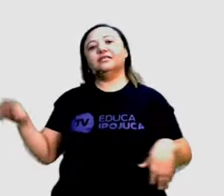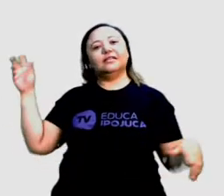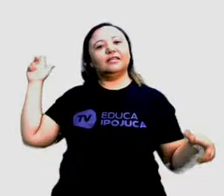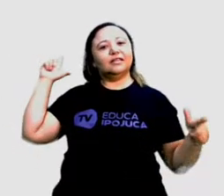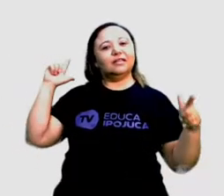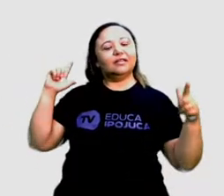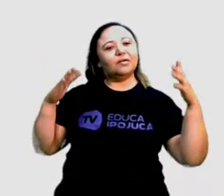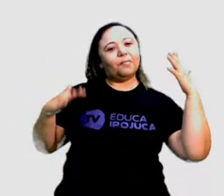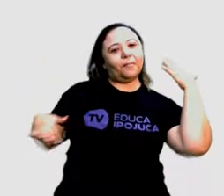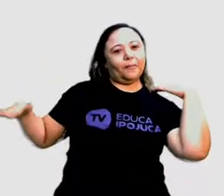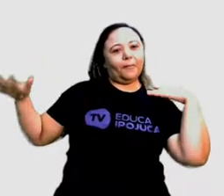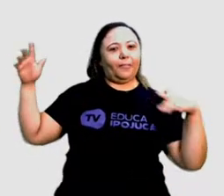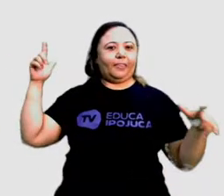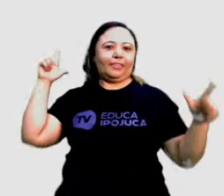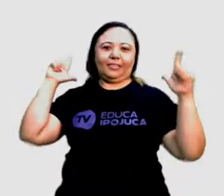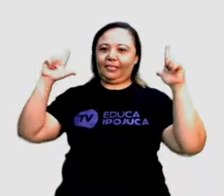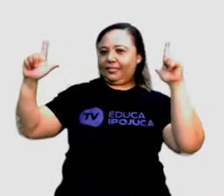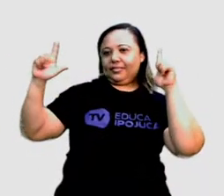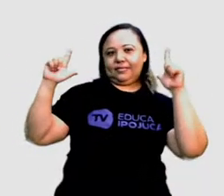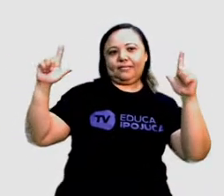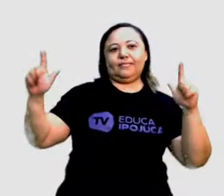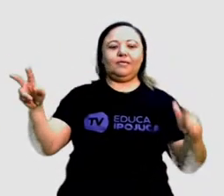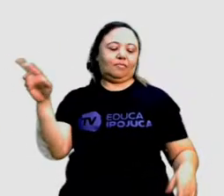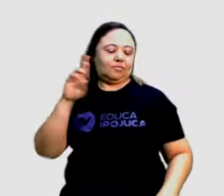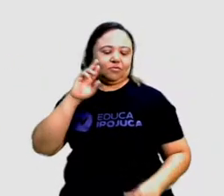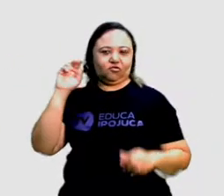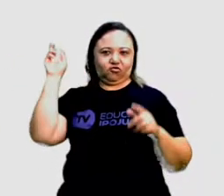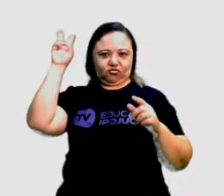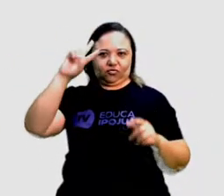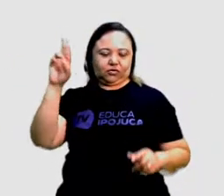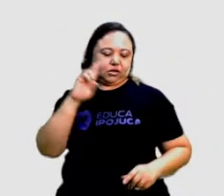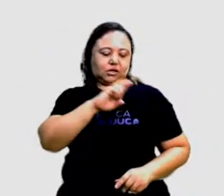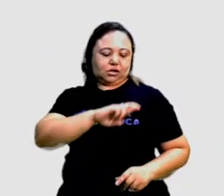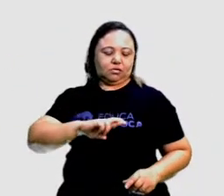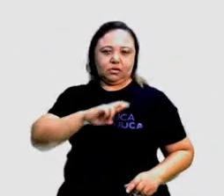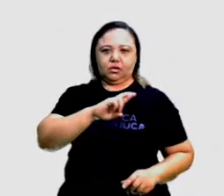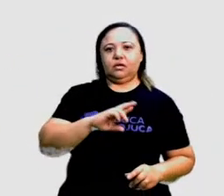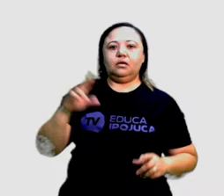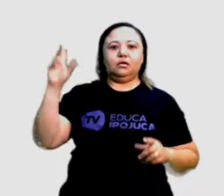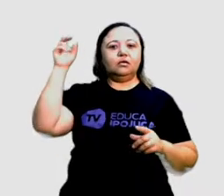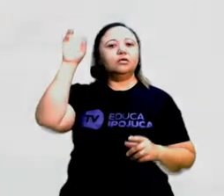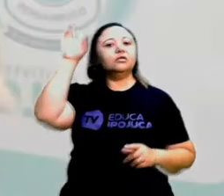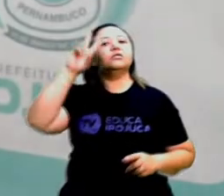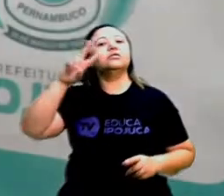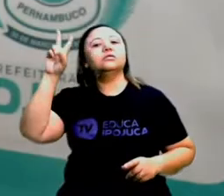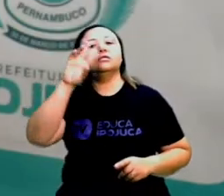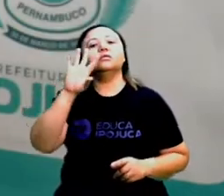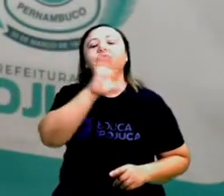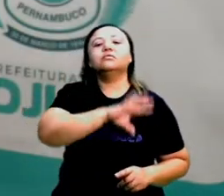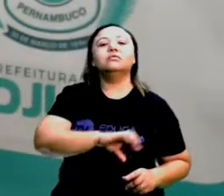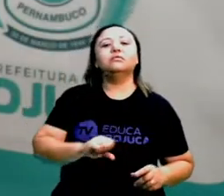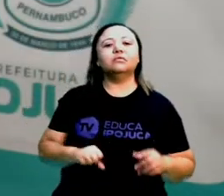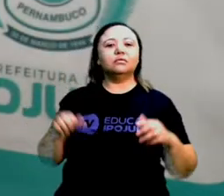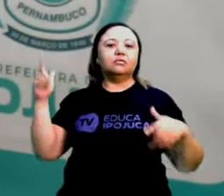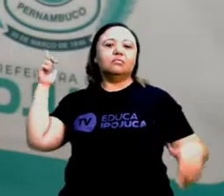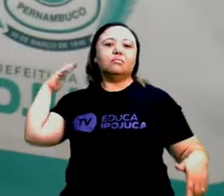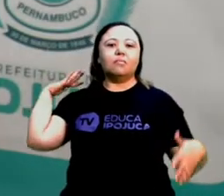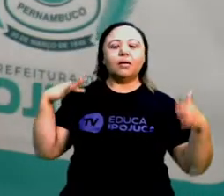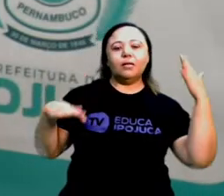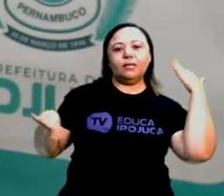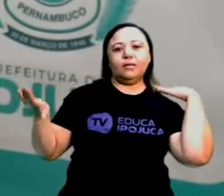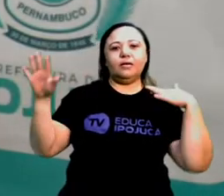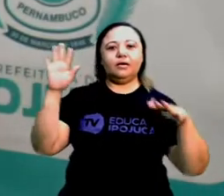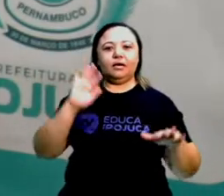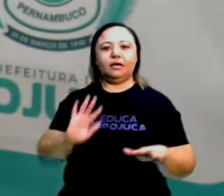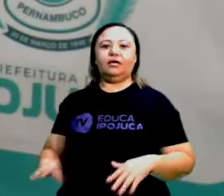entre amigos, uma história romântica, uma história de amor, um passeio no final de tarde, não é? Então veja que